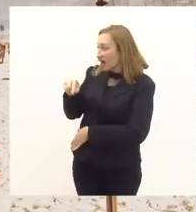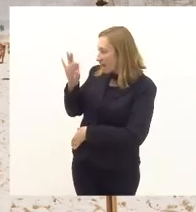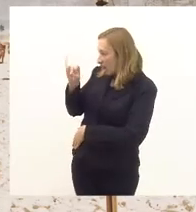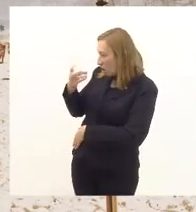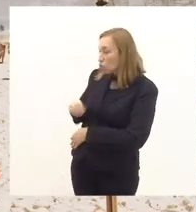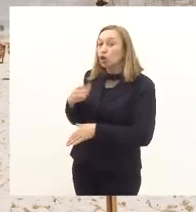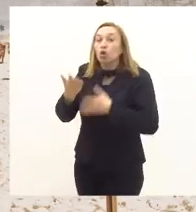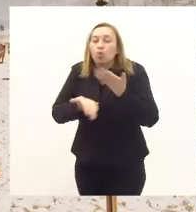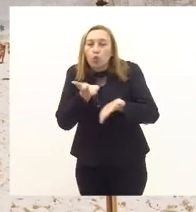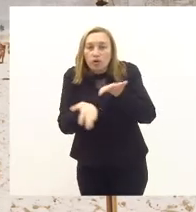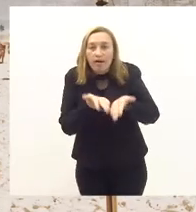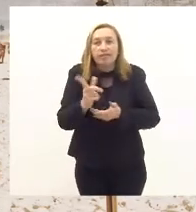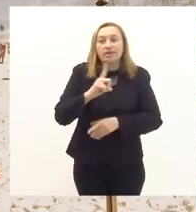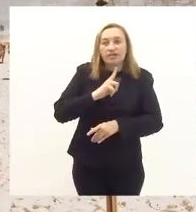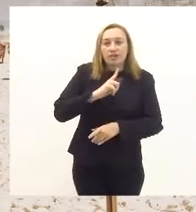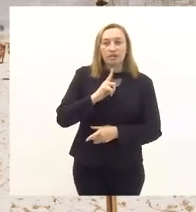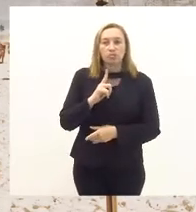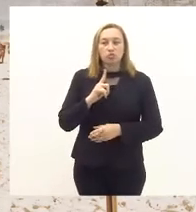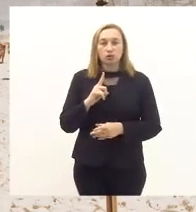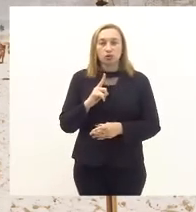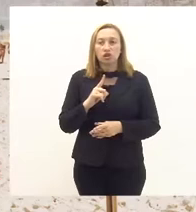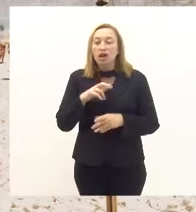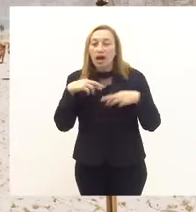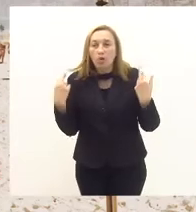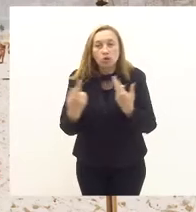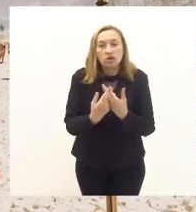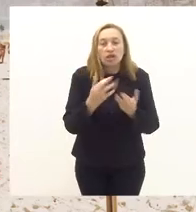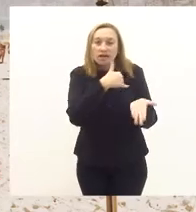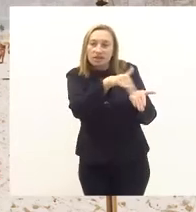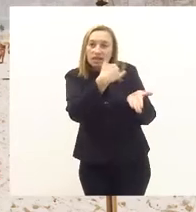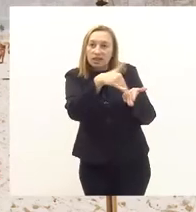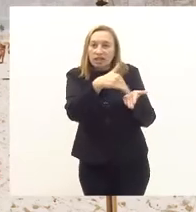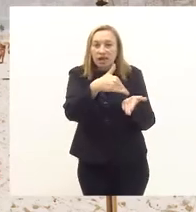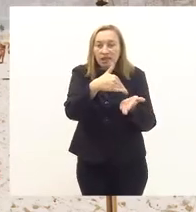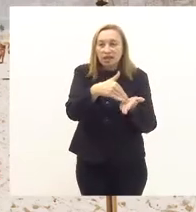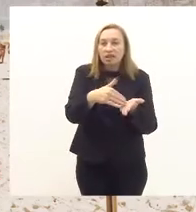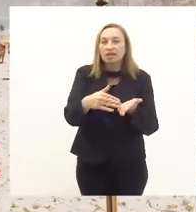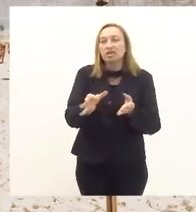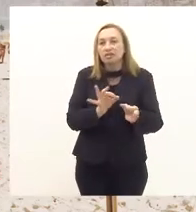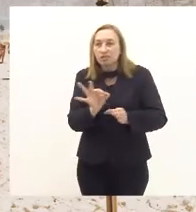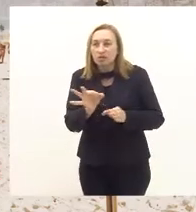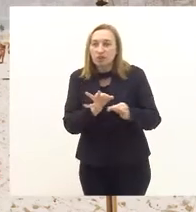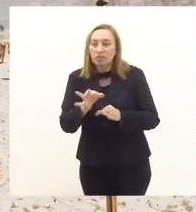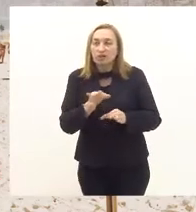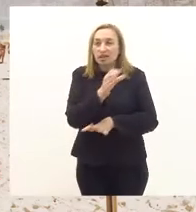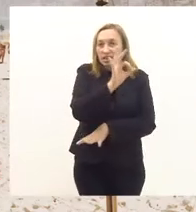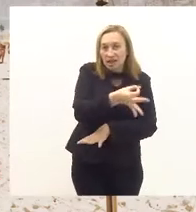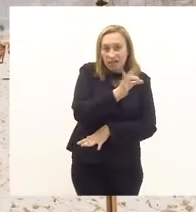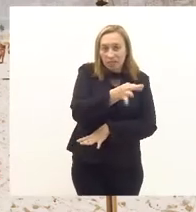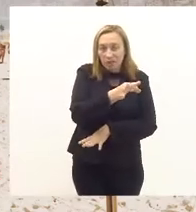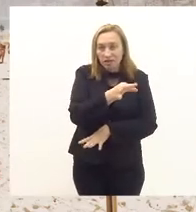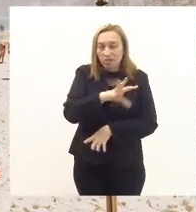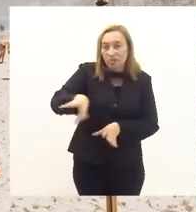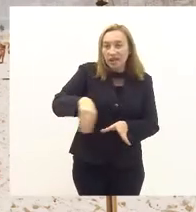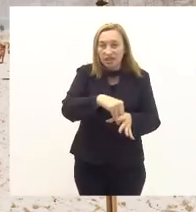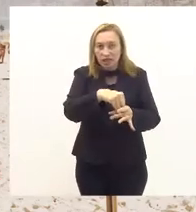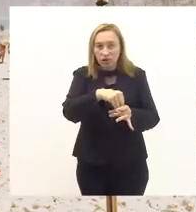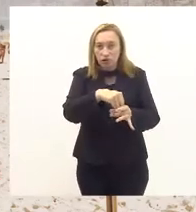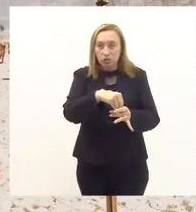esse cuidado de fazer, reunir essas secretarias e trazer esse programa, de fato,